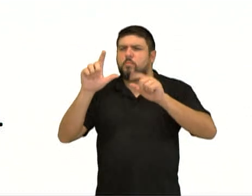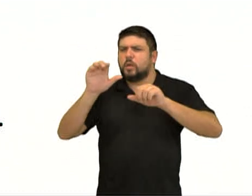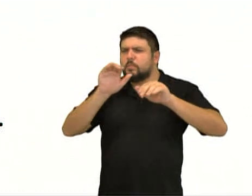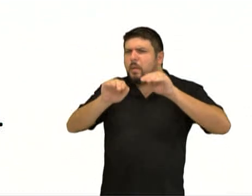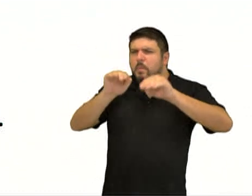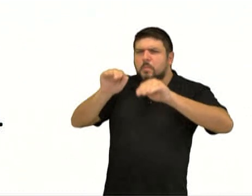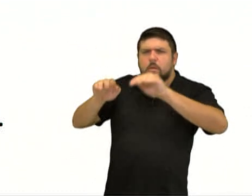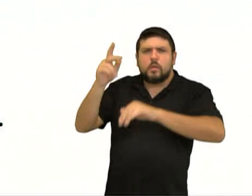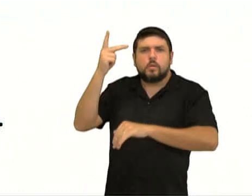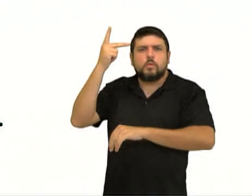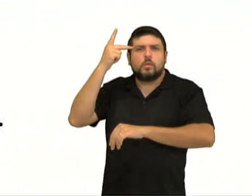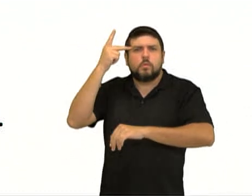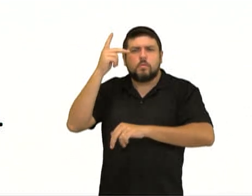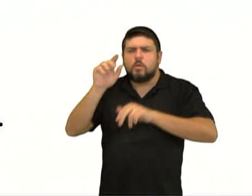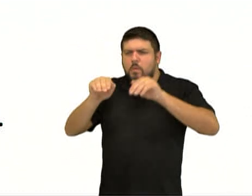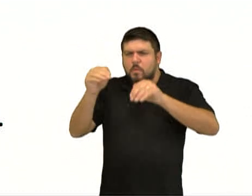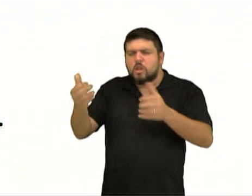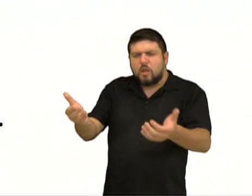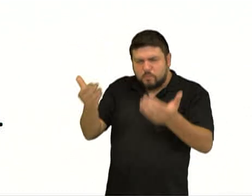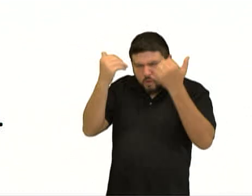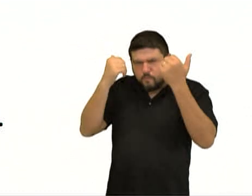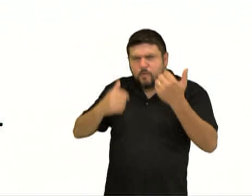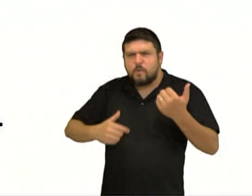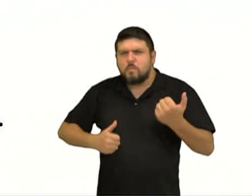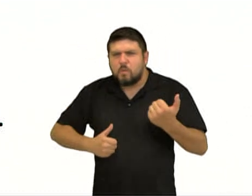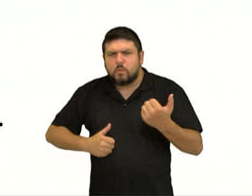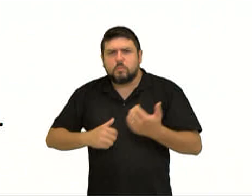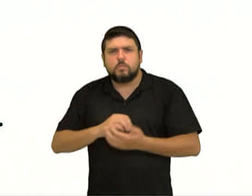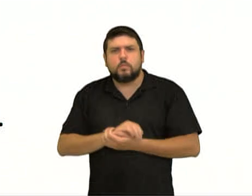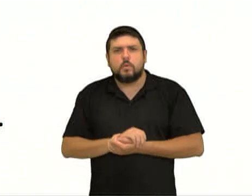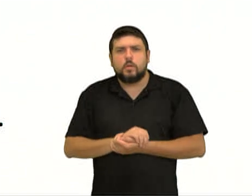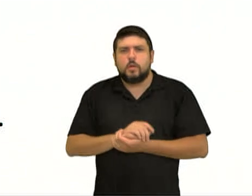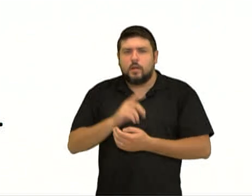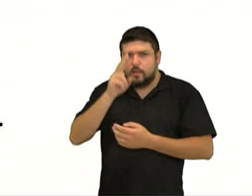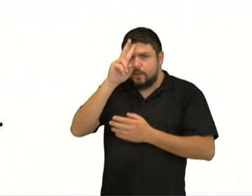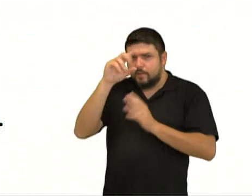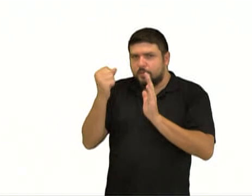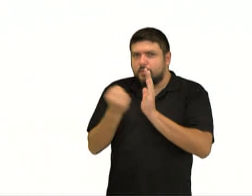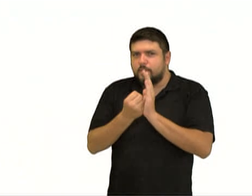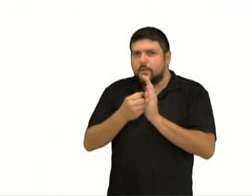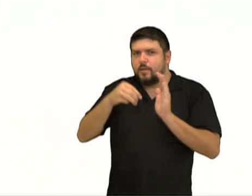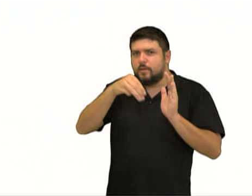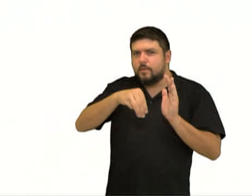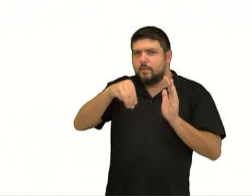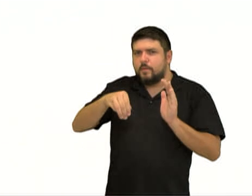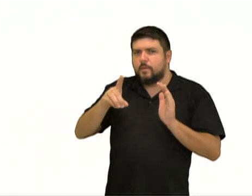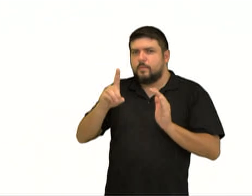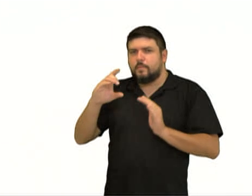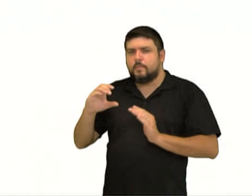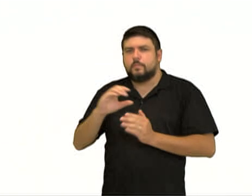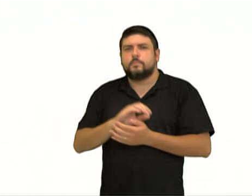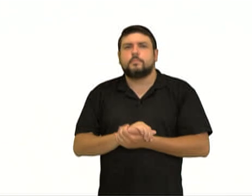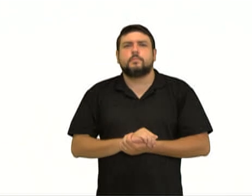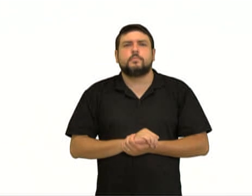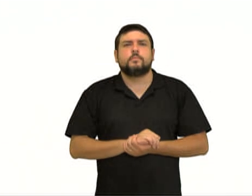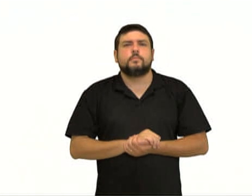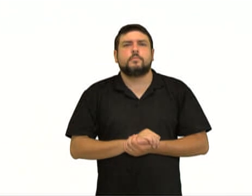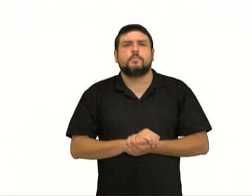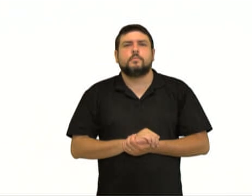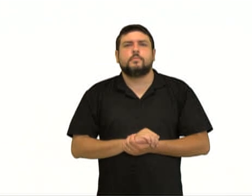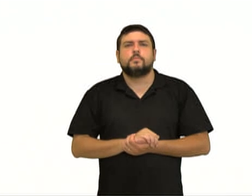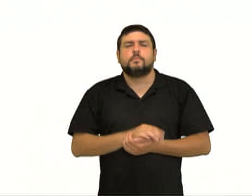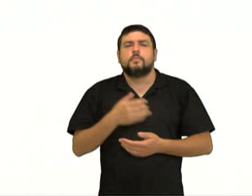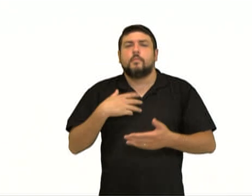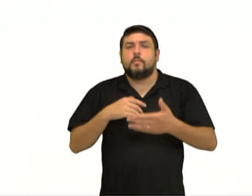Paulistas às armas. E lembra da sigla? MMDC. Aqui um exercício para